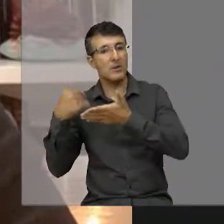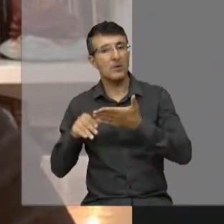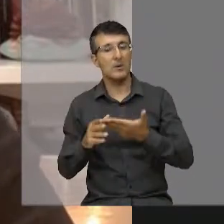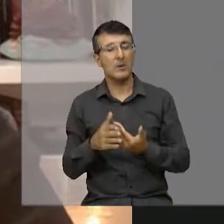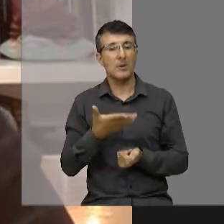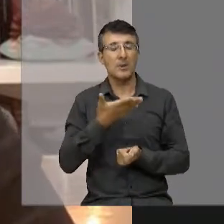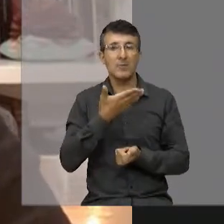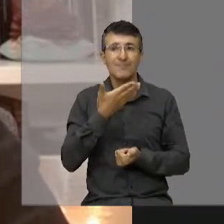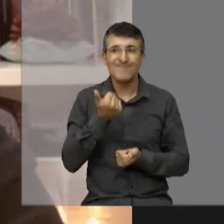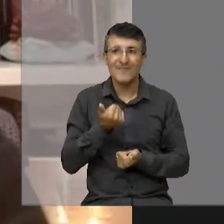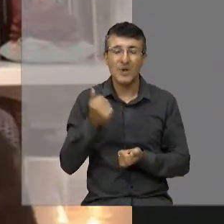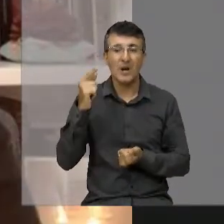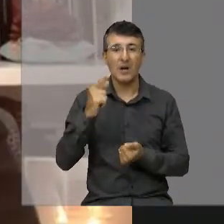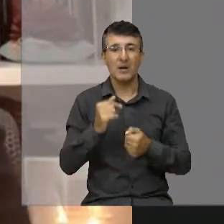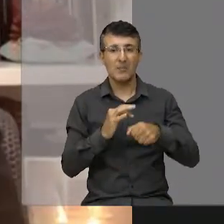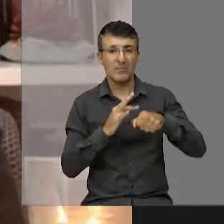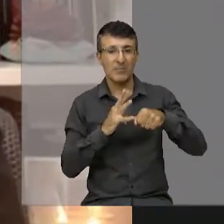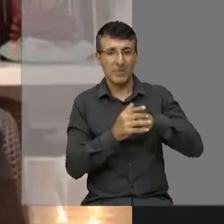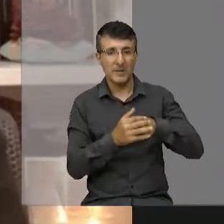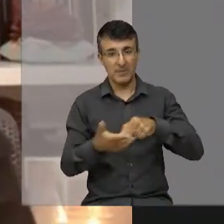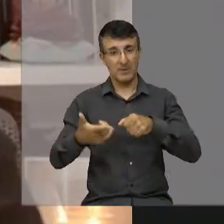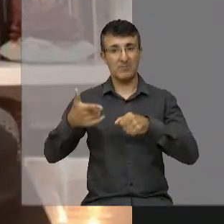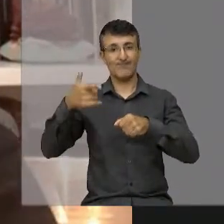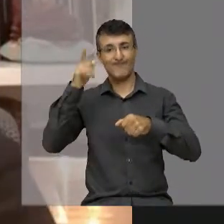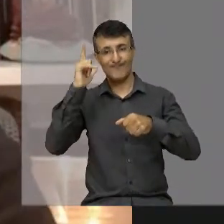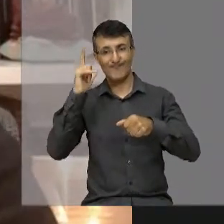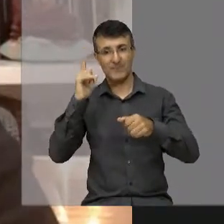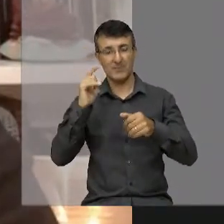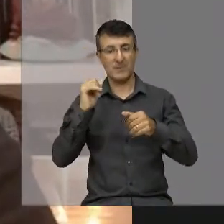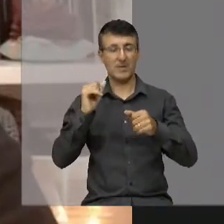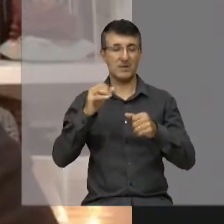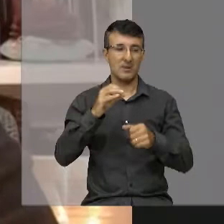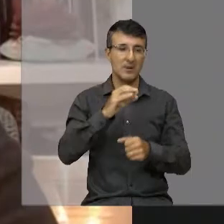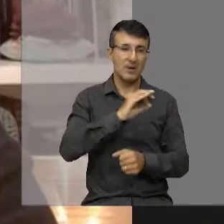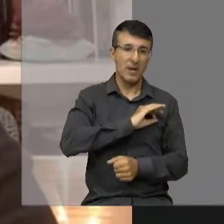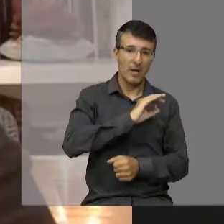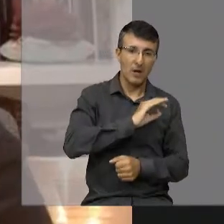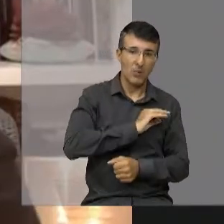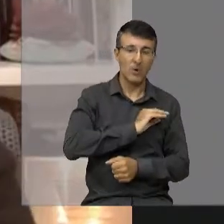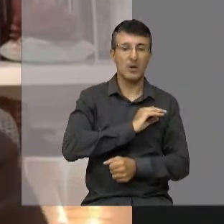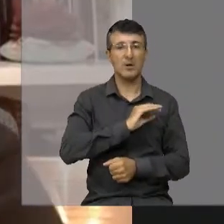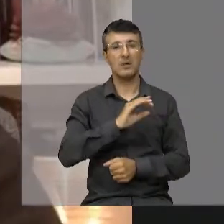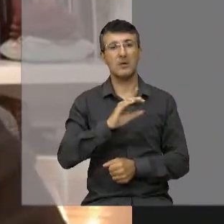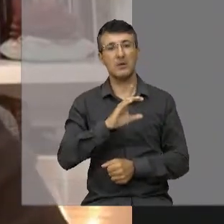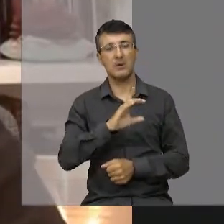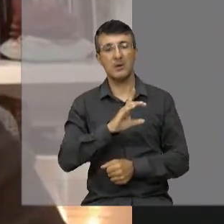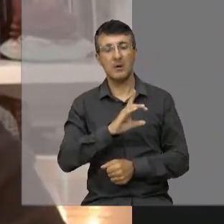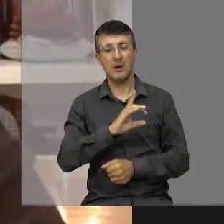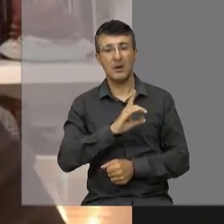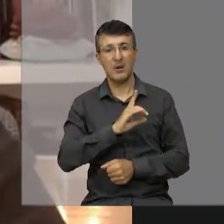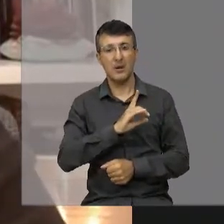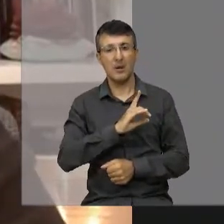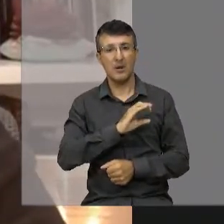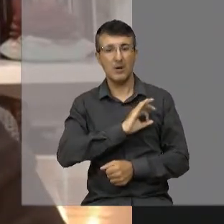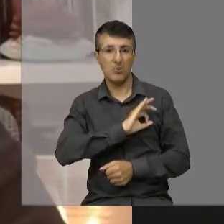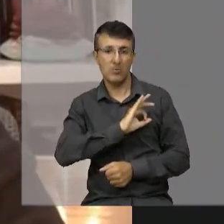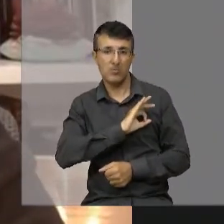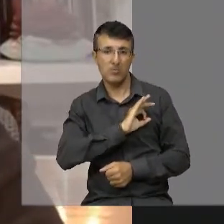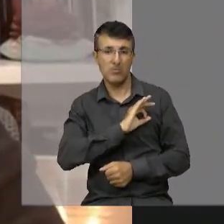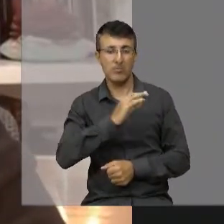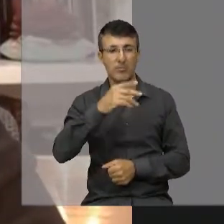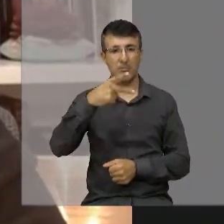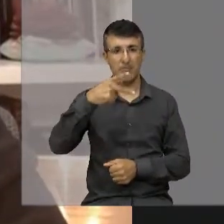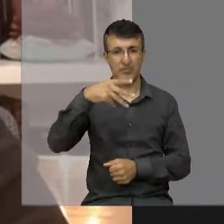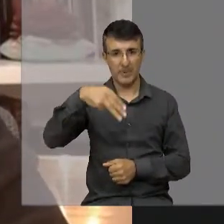Penha, né, aí com apoio tanto de GCM quanto de Polícia Militar, mas que num período de mais restrição e que